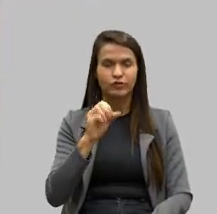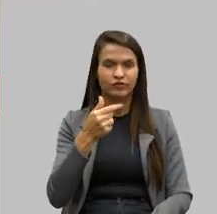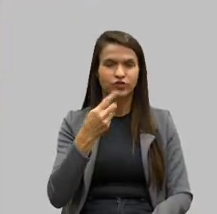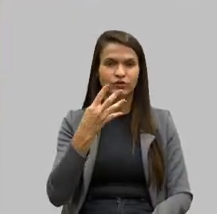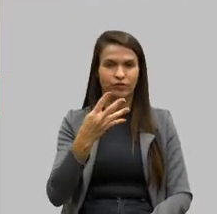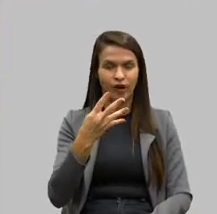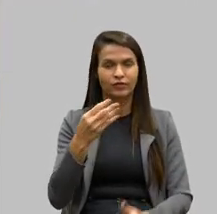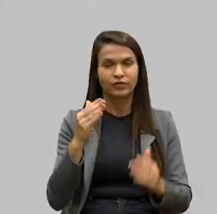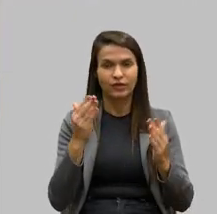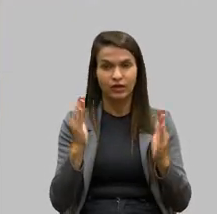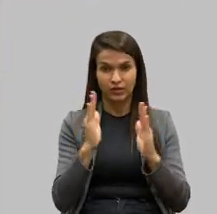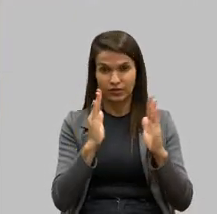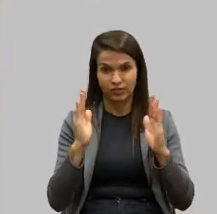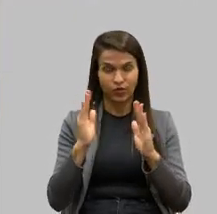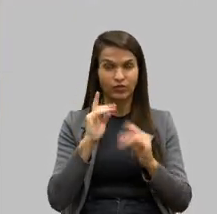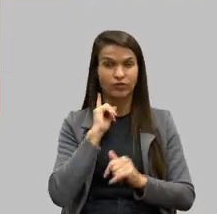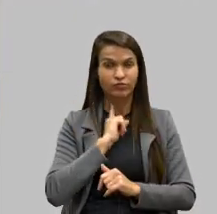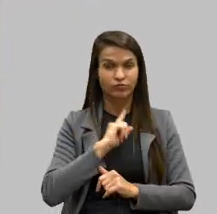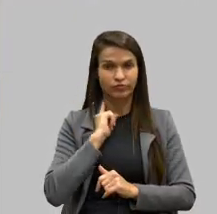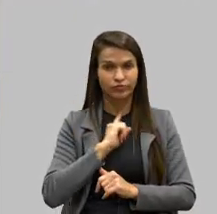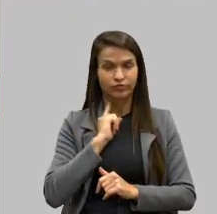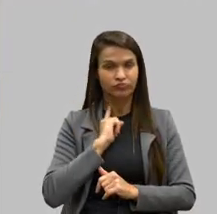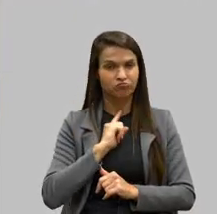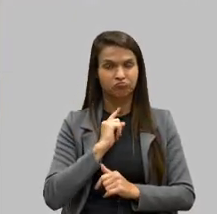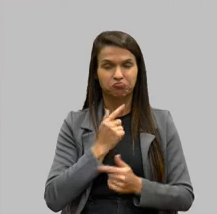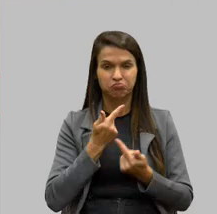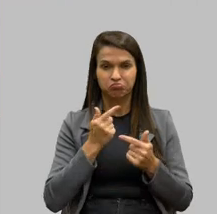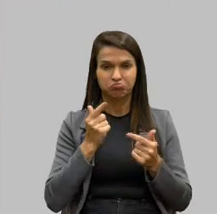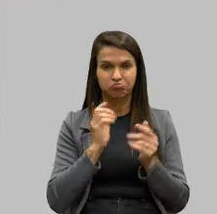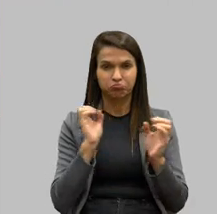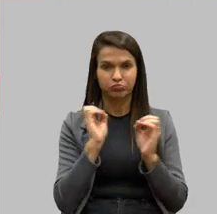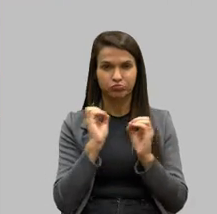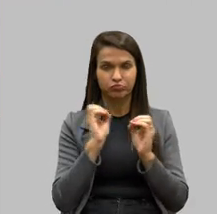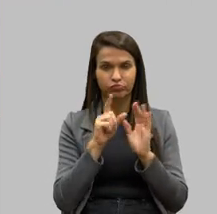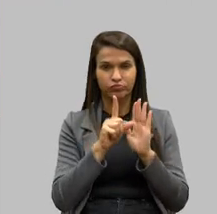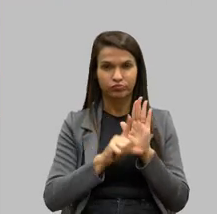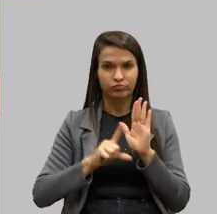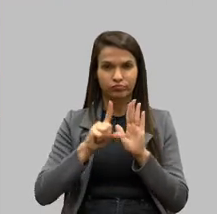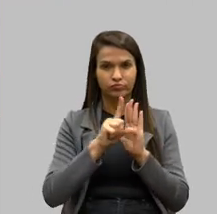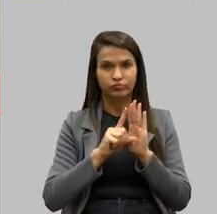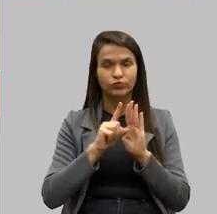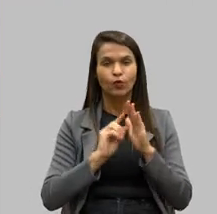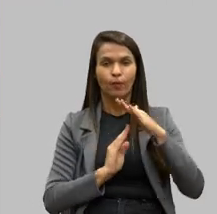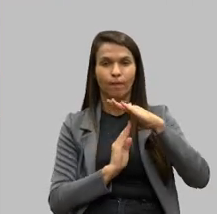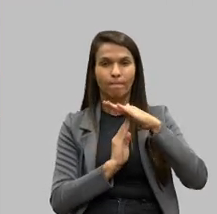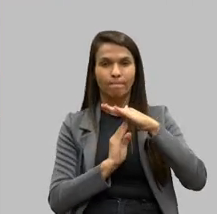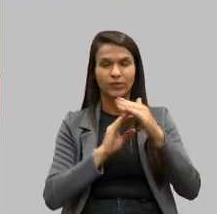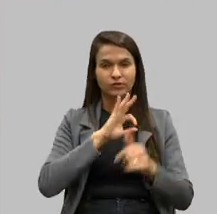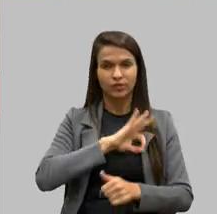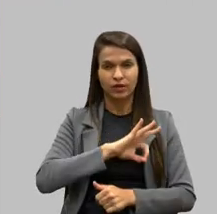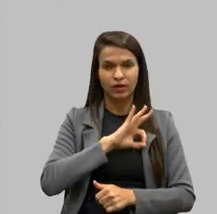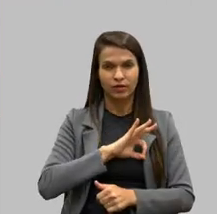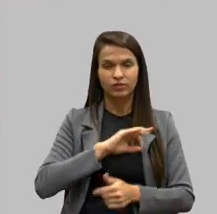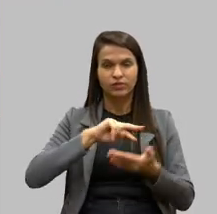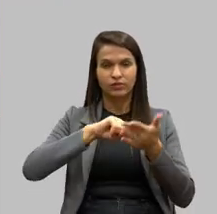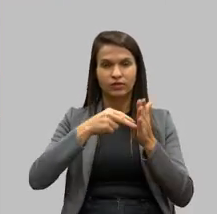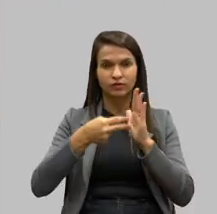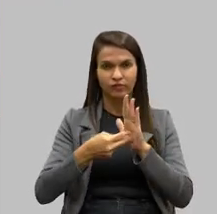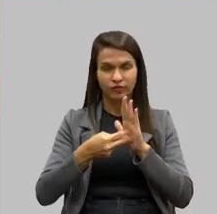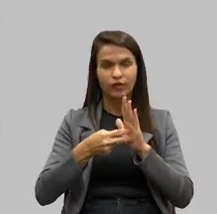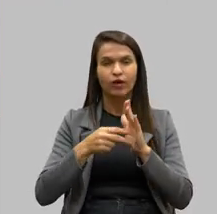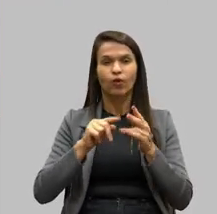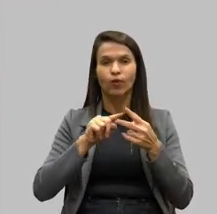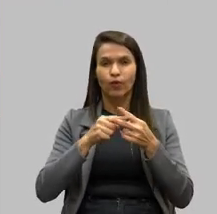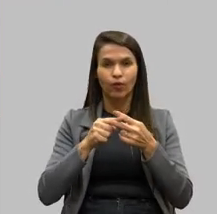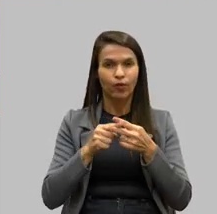Nesse momento, Minas Gerais se encontra sem nenhuma legislação sobre piso salarial, o que quer dizer que os reajustes nacionais